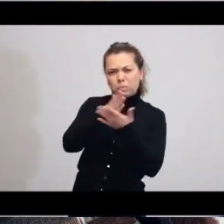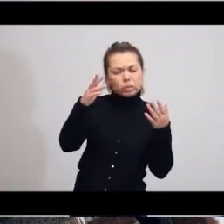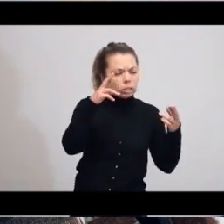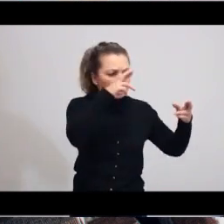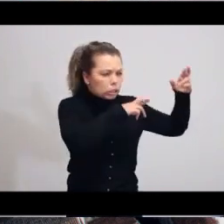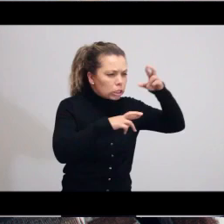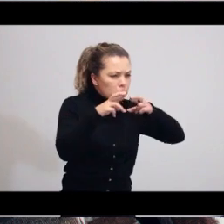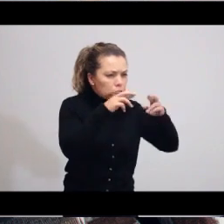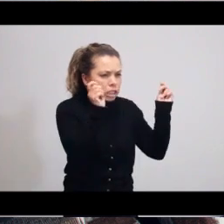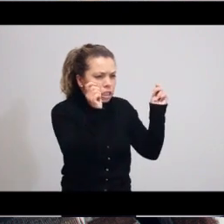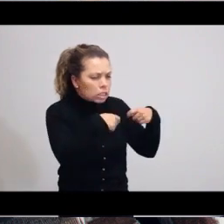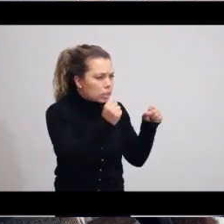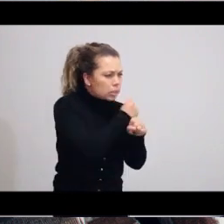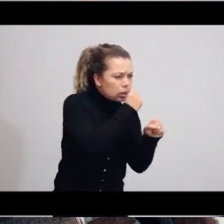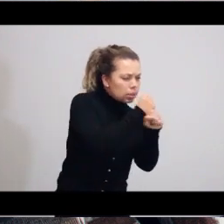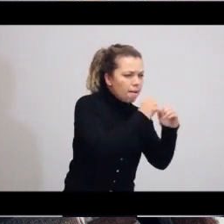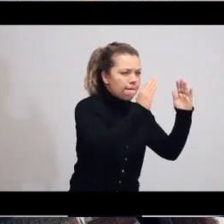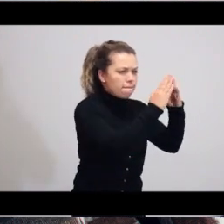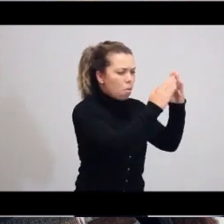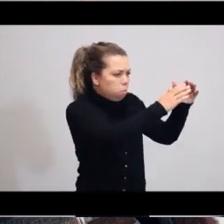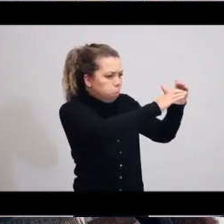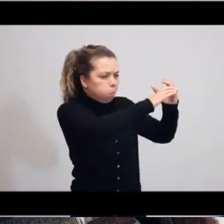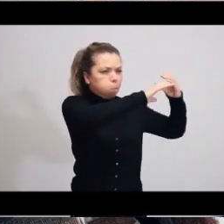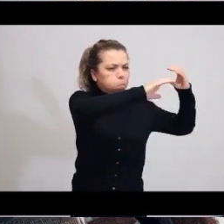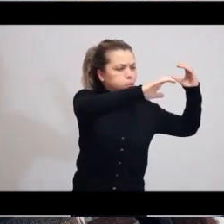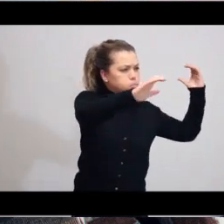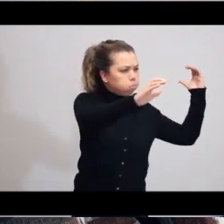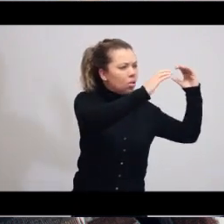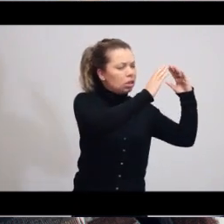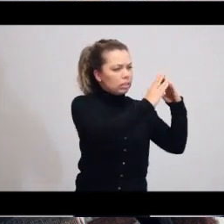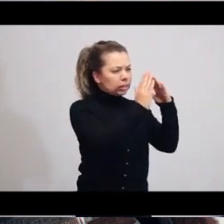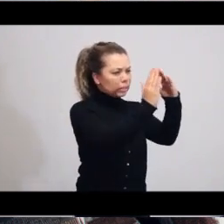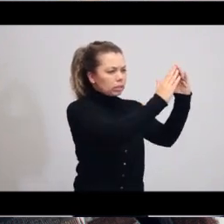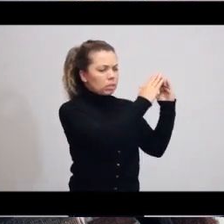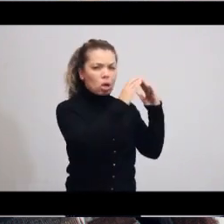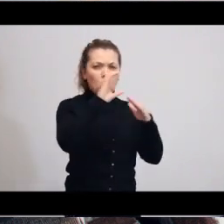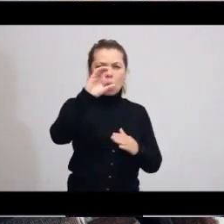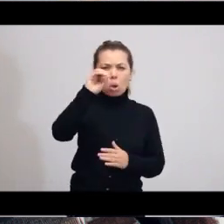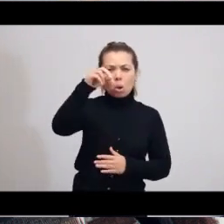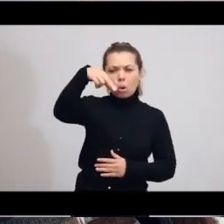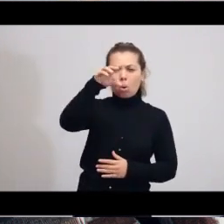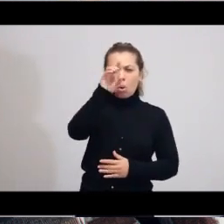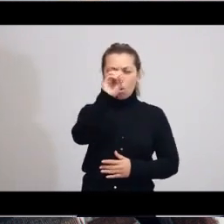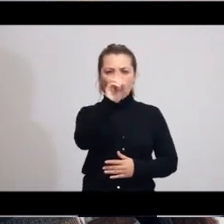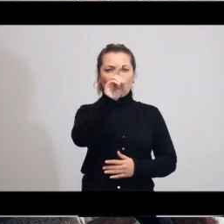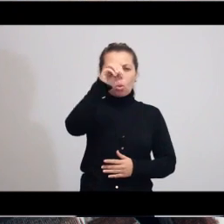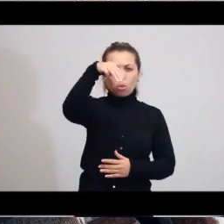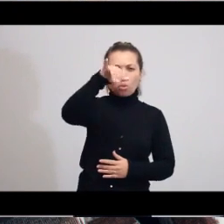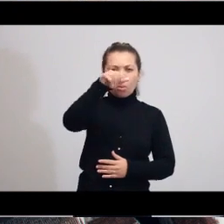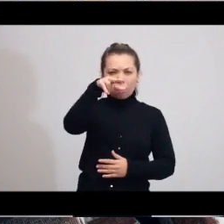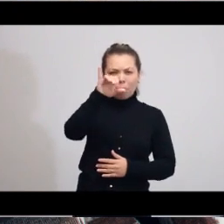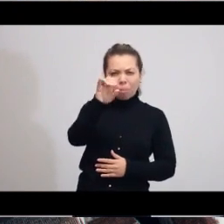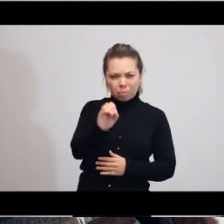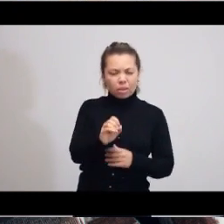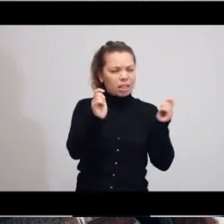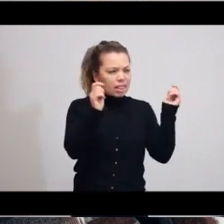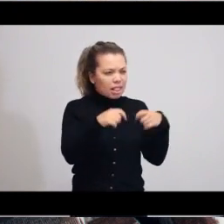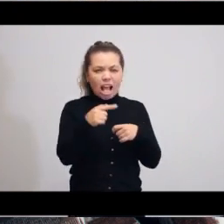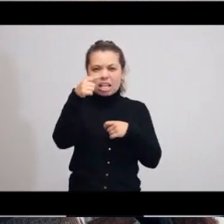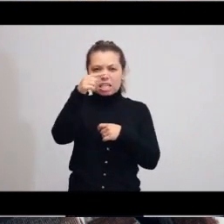deu origem a Iguape, próximo à Barra de Icapara. A disputa estabelecida entre Portugal e Espanha pelo Tratado